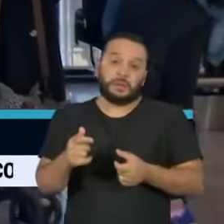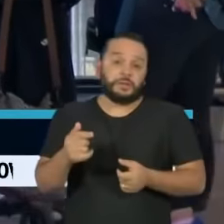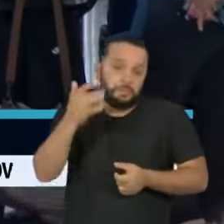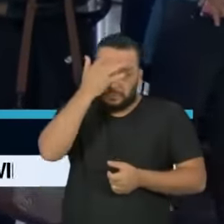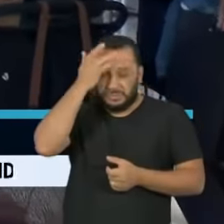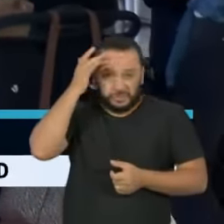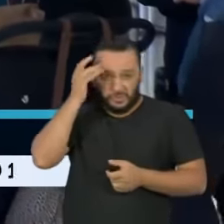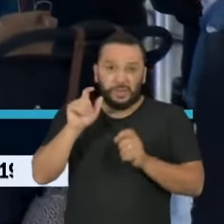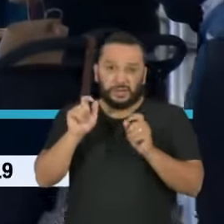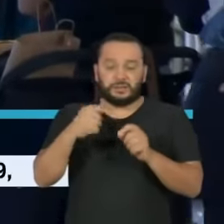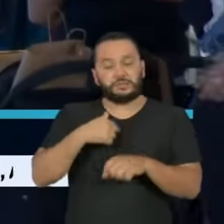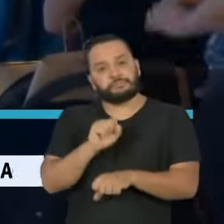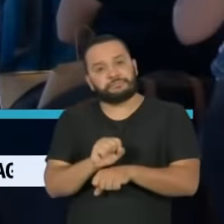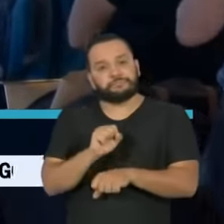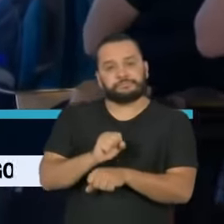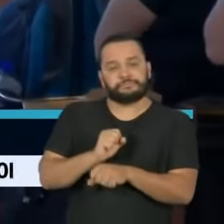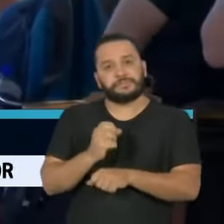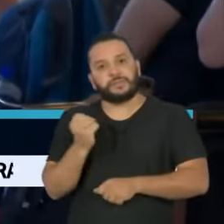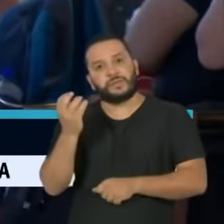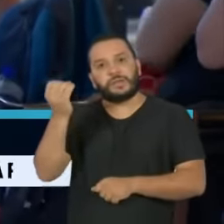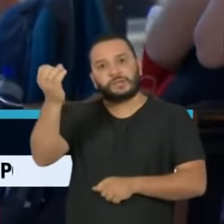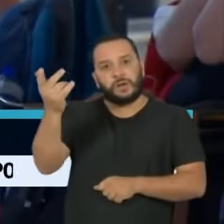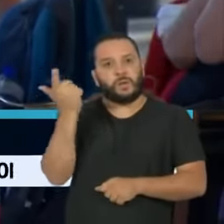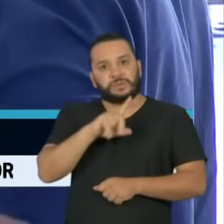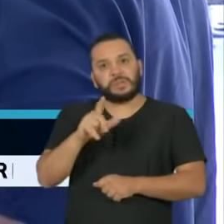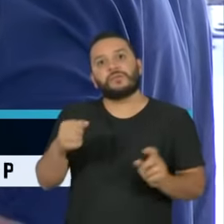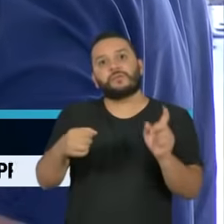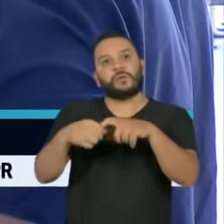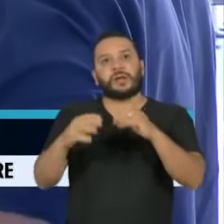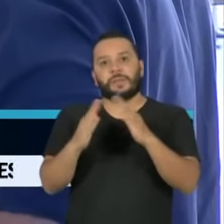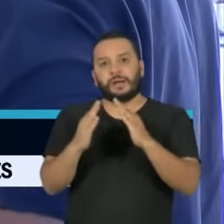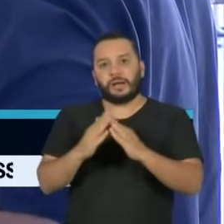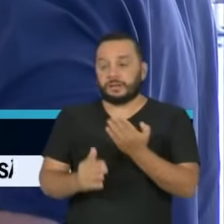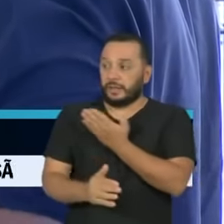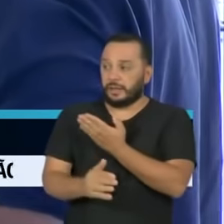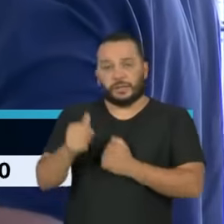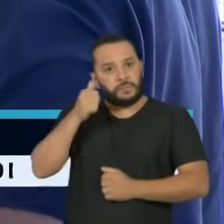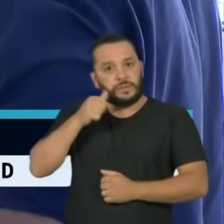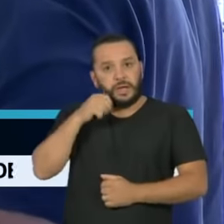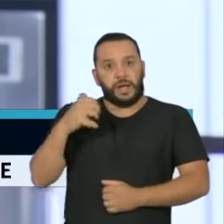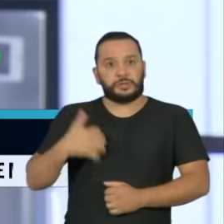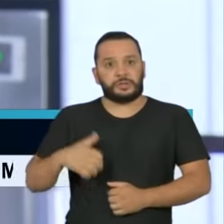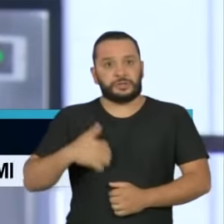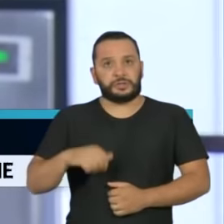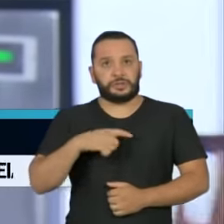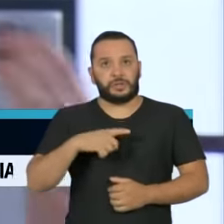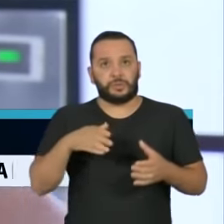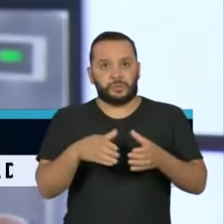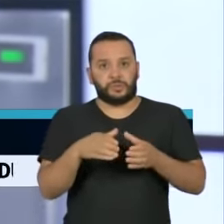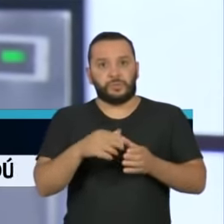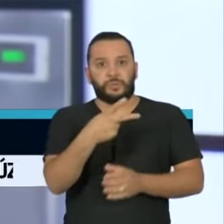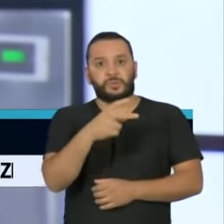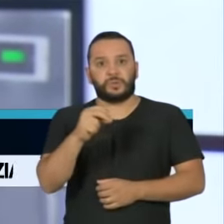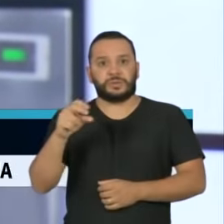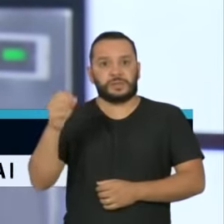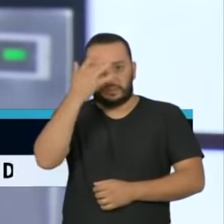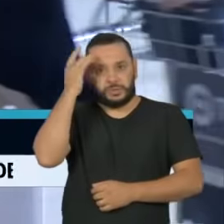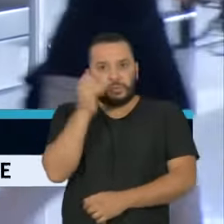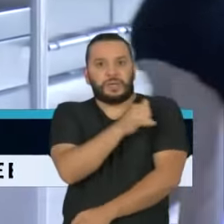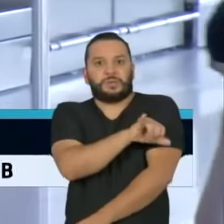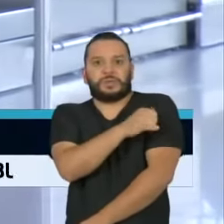gente tivesse que esperar para conseguir voltar para casa. Esta turista argentina estava em um grupo de cerca de 200 pessoas no Rio de